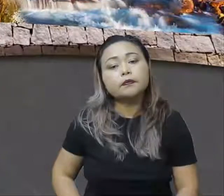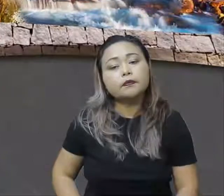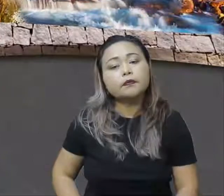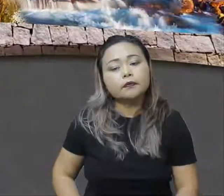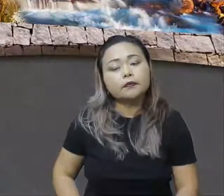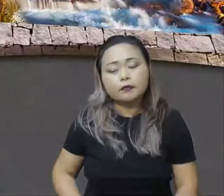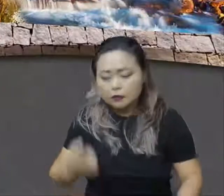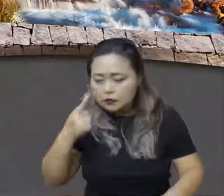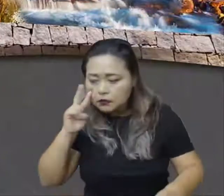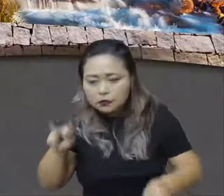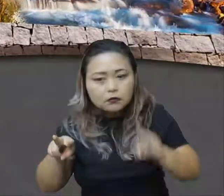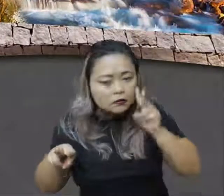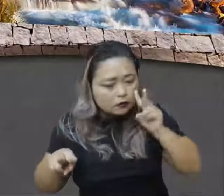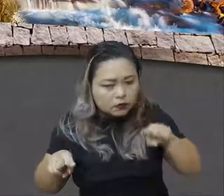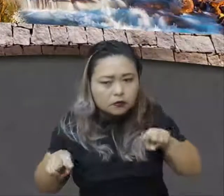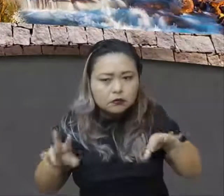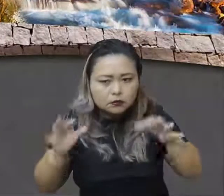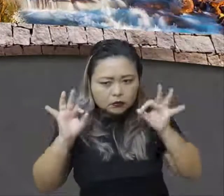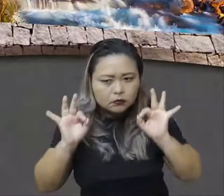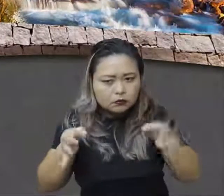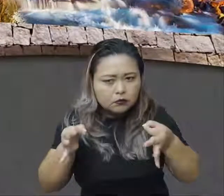Viram direitinho?